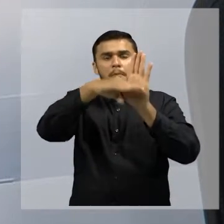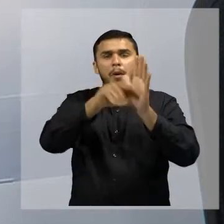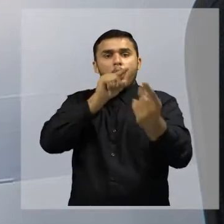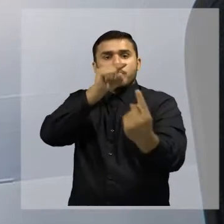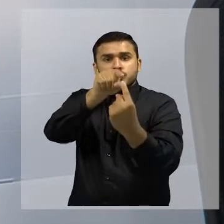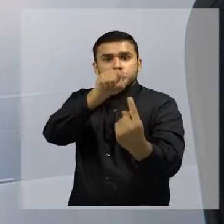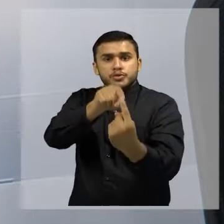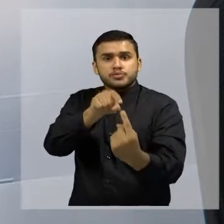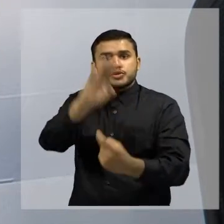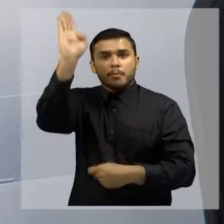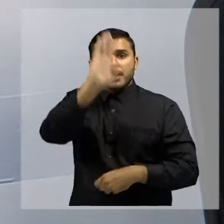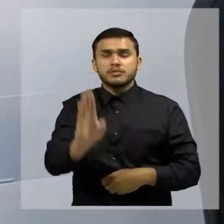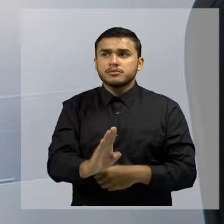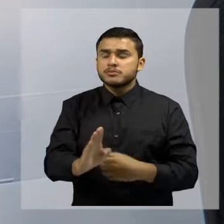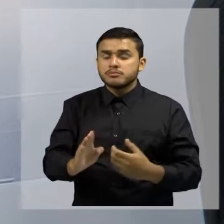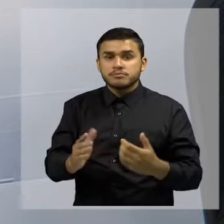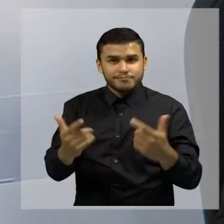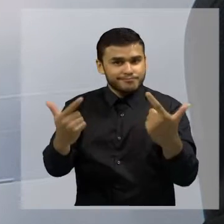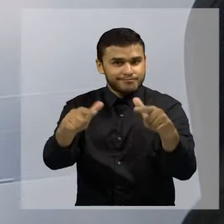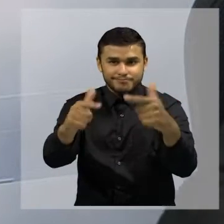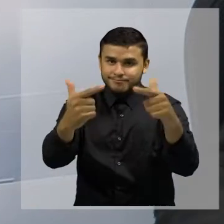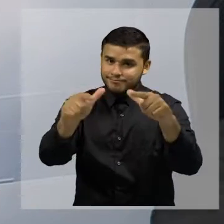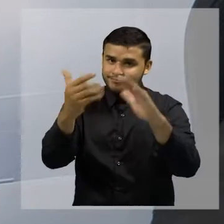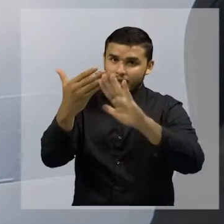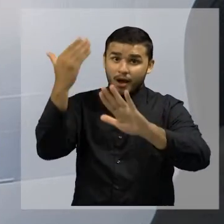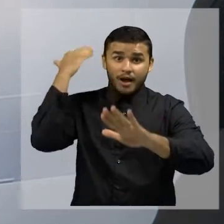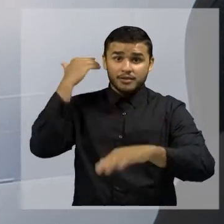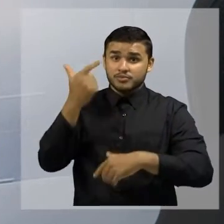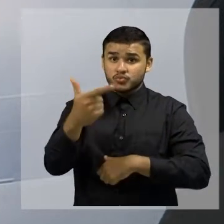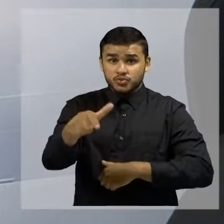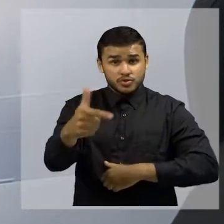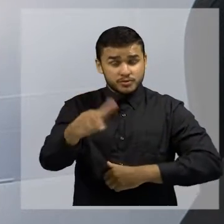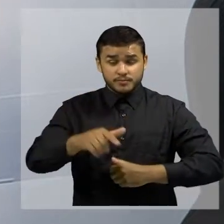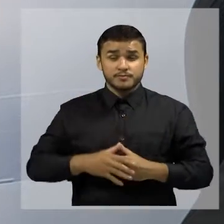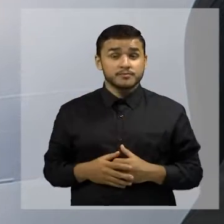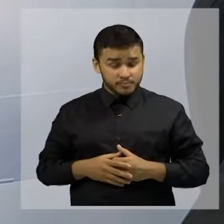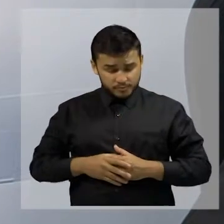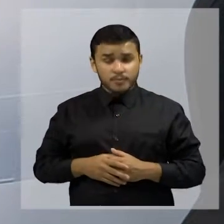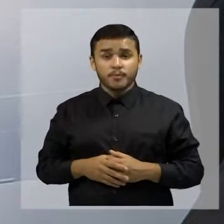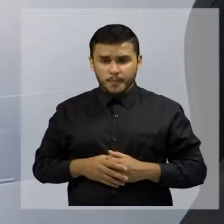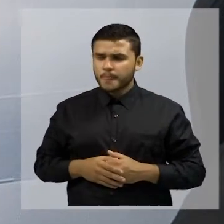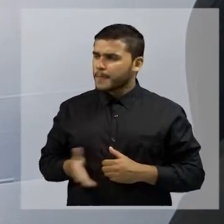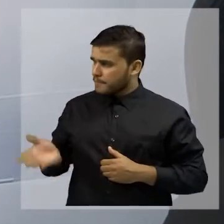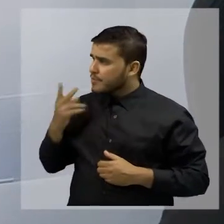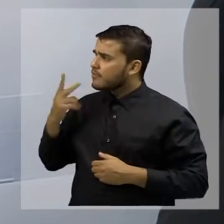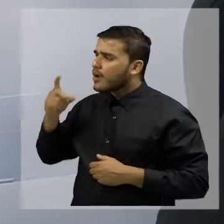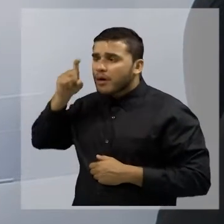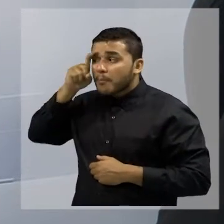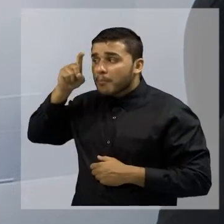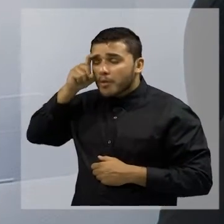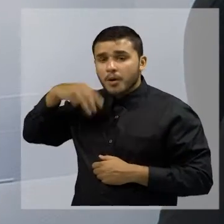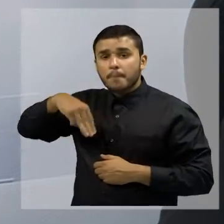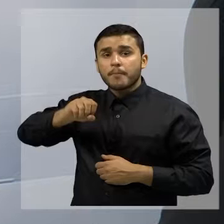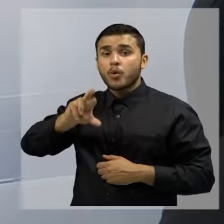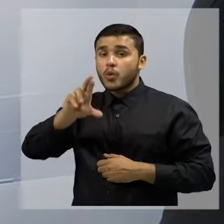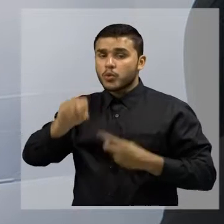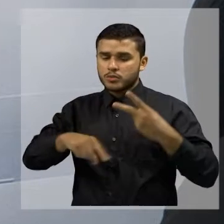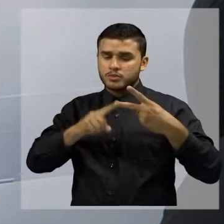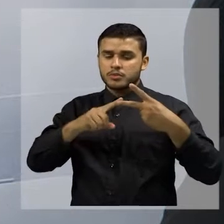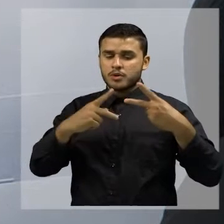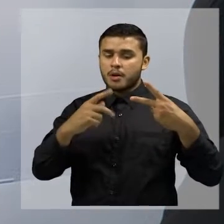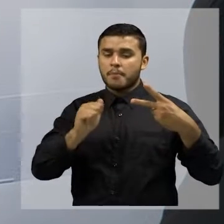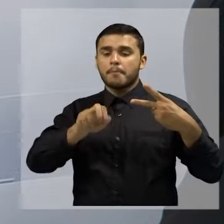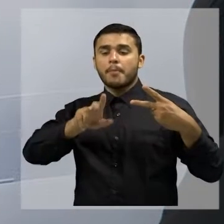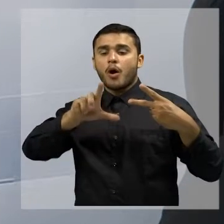porque você nota que, literalmente, o Sérgio Moro, na parte da justiça, e o Paulo Guedes, na parte